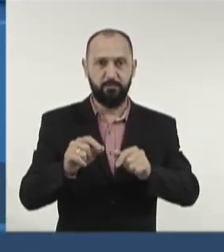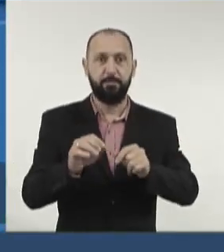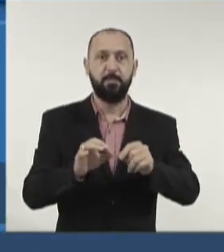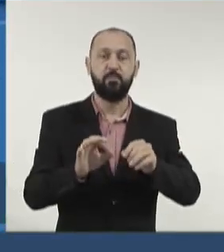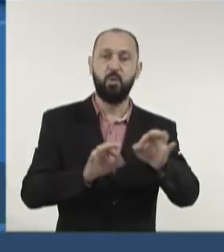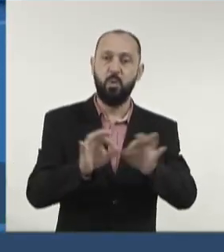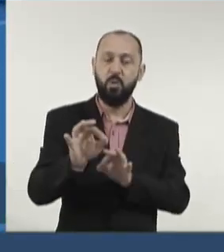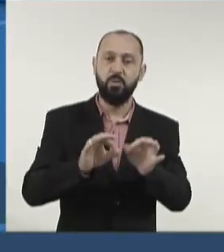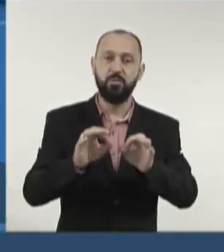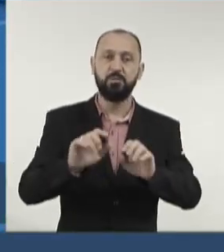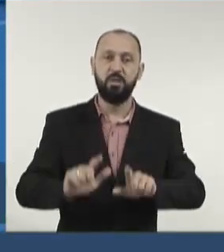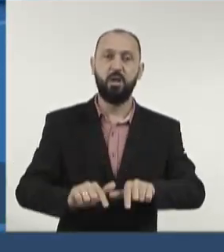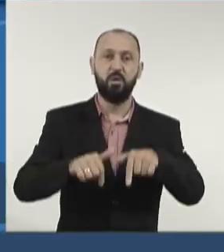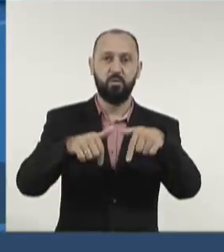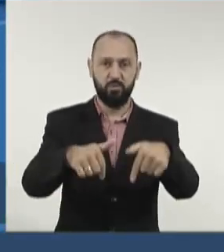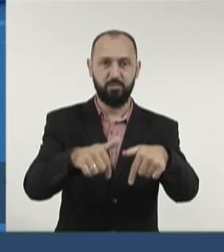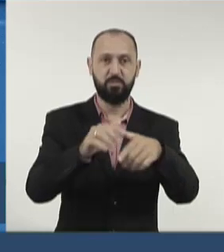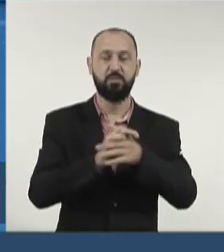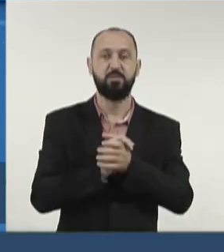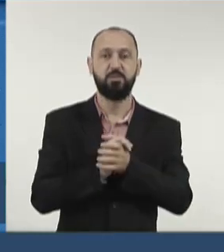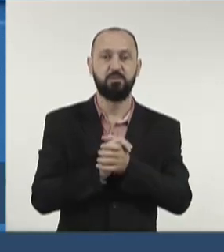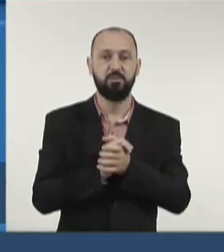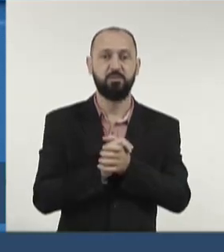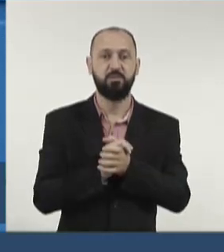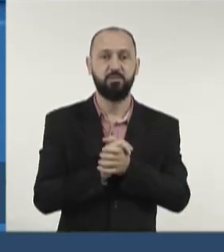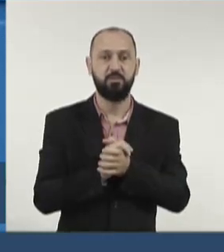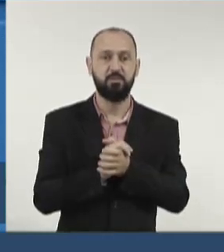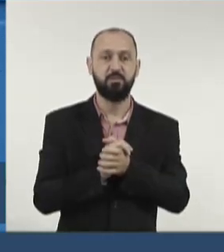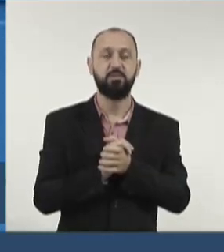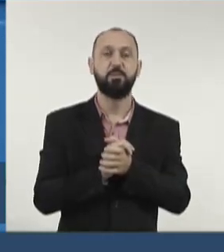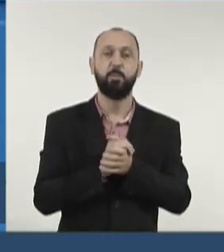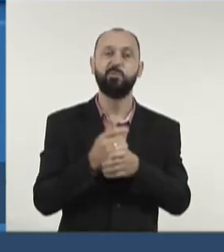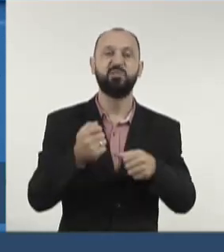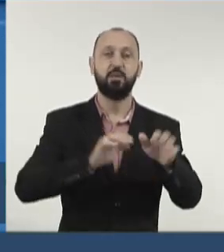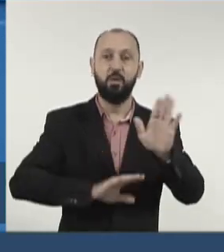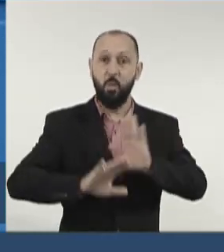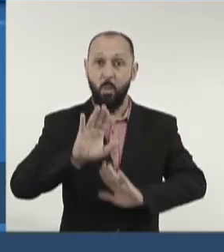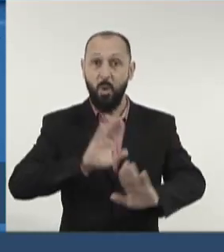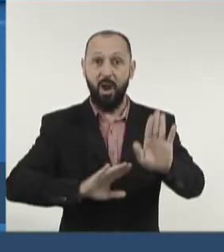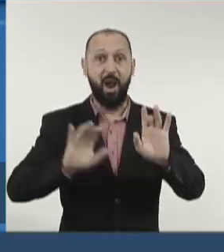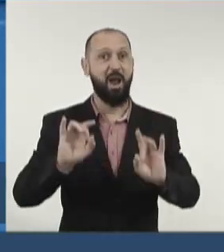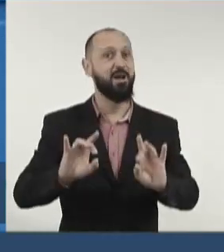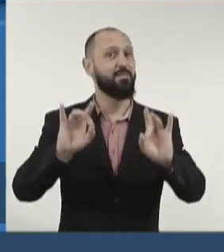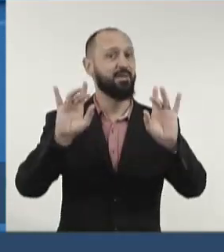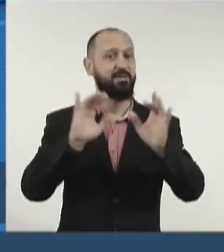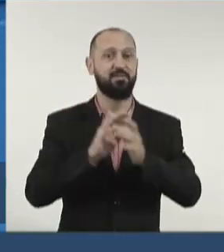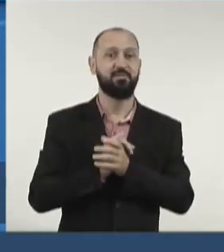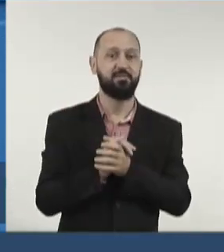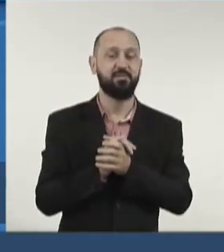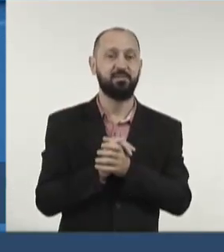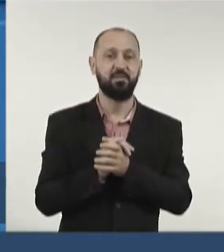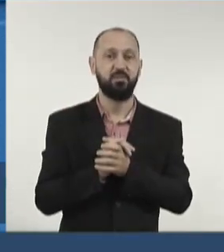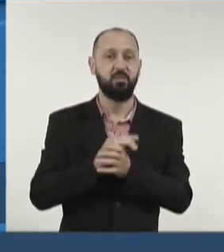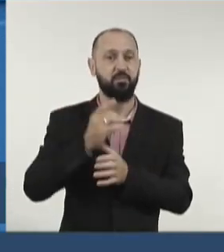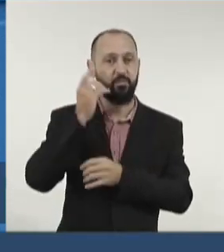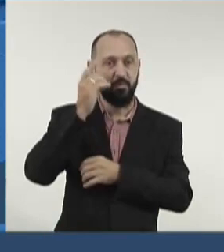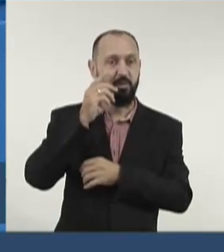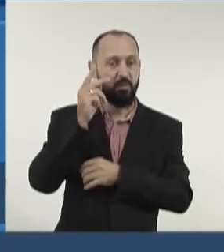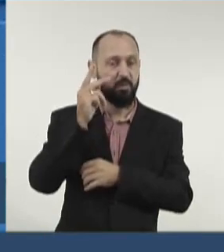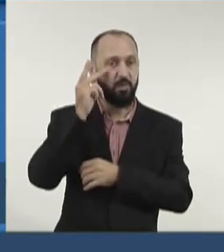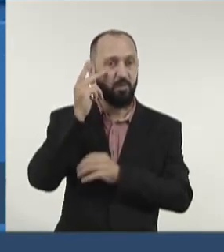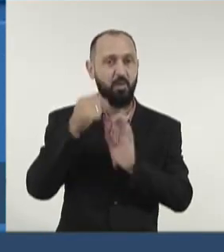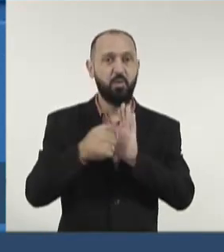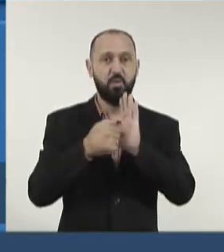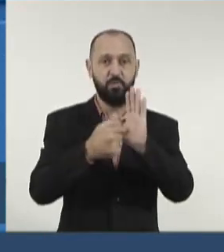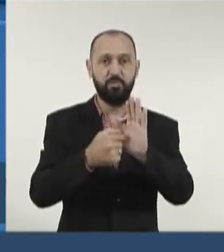construído a partir da luta dos servidores e das servidoras e a gente tem que ter um cuidado muito especial com isso. O deputado Pedro Kemp traz